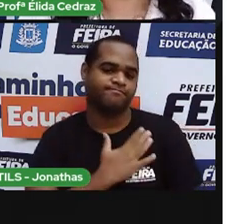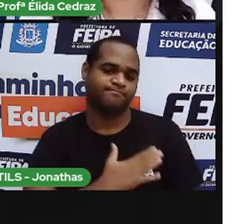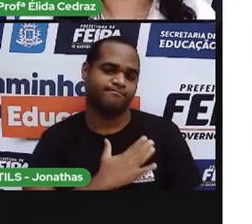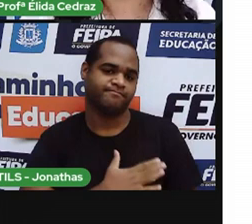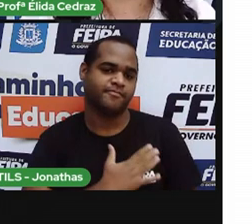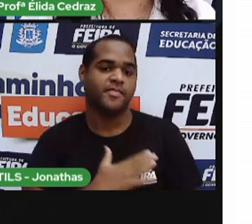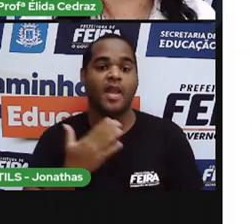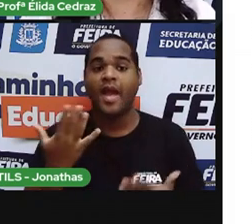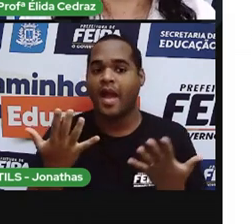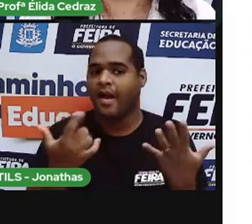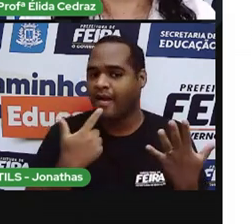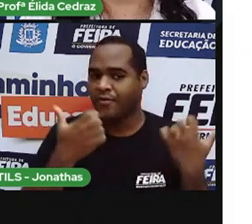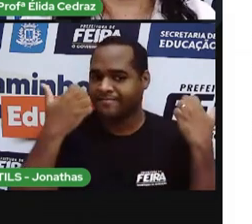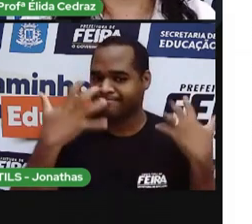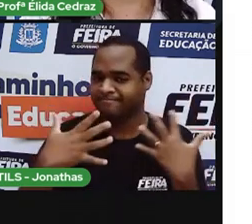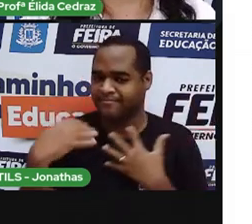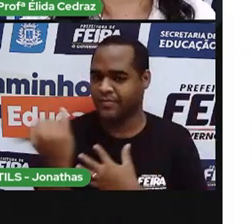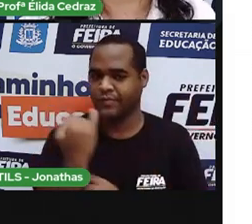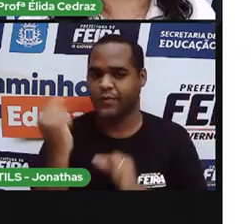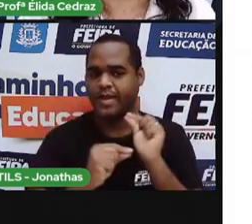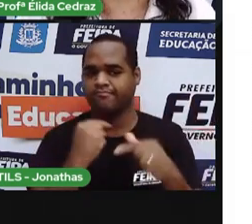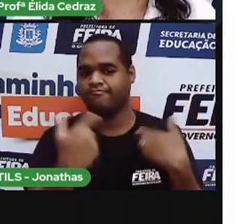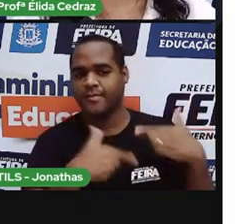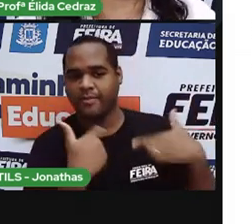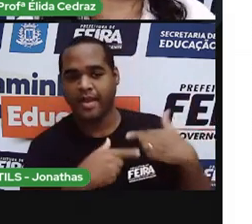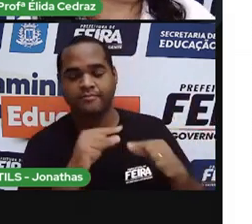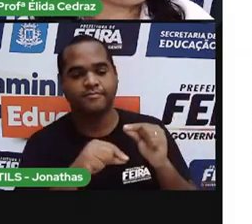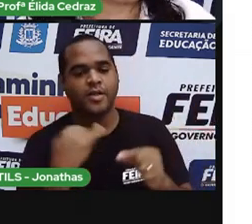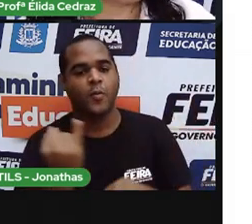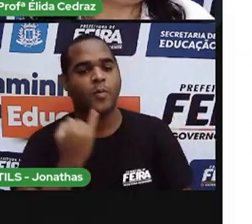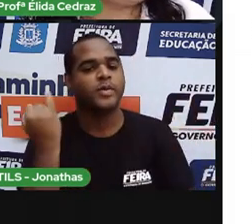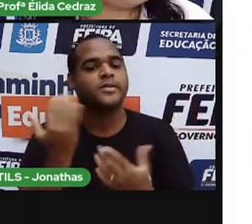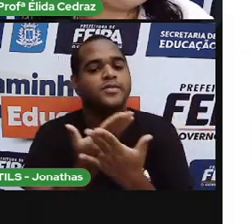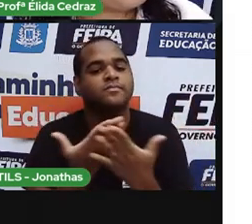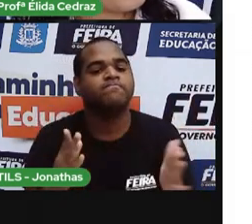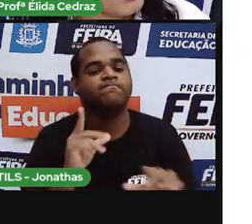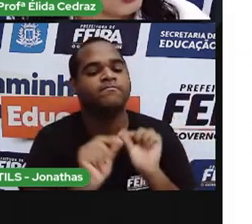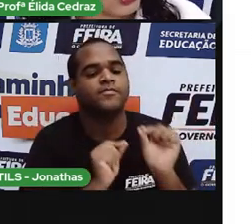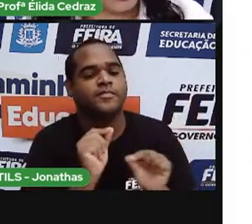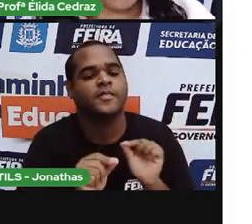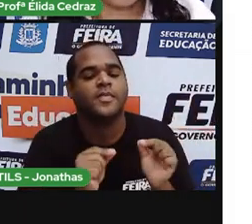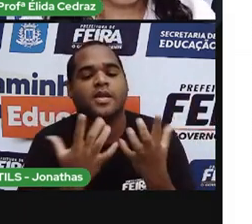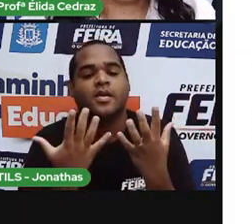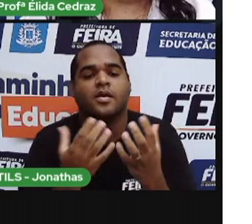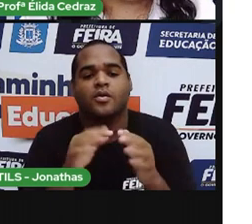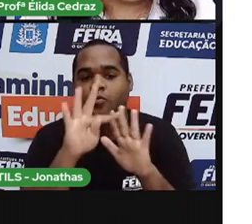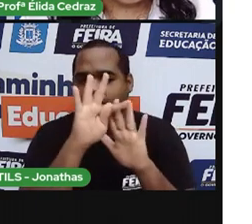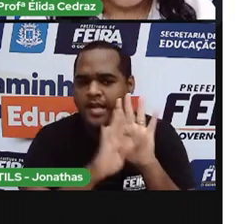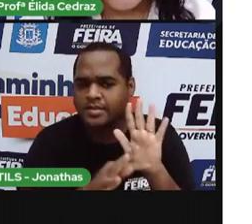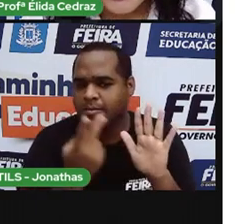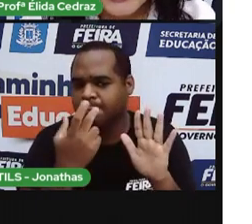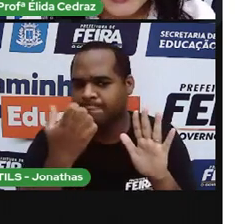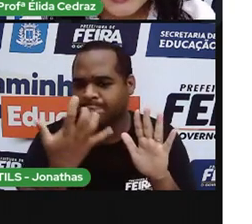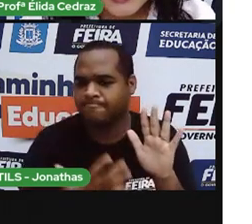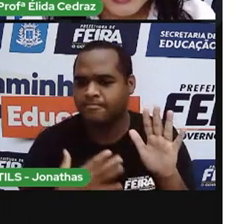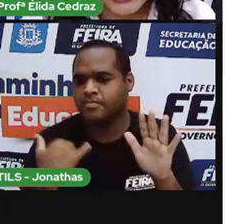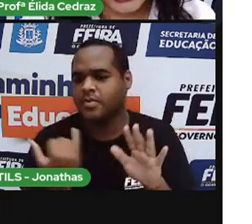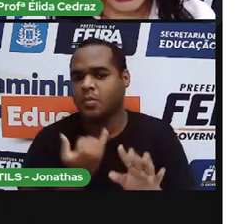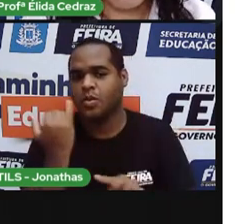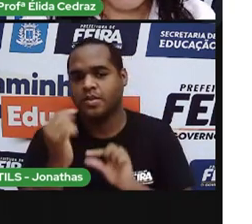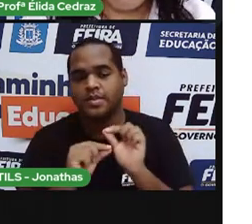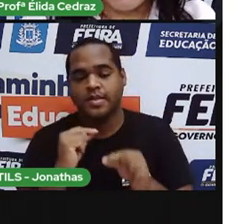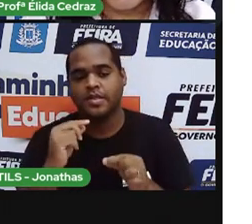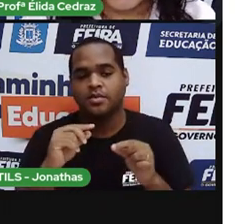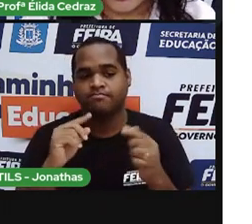Agora, nós vamos fazer um trabalho de procurar no texto. Todas as vezes que a